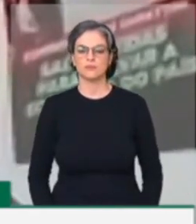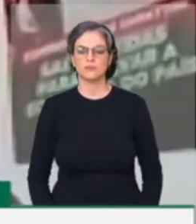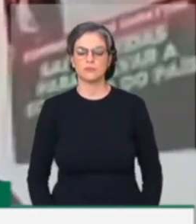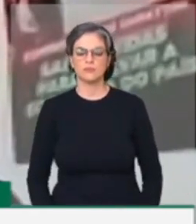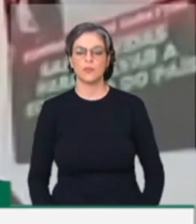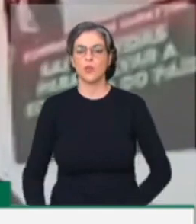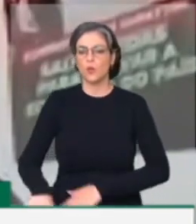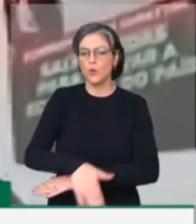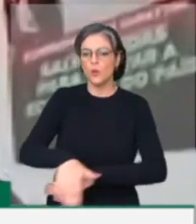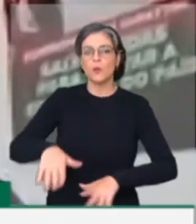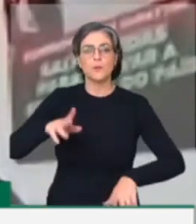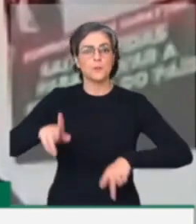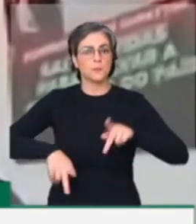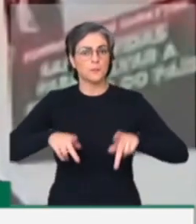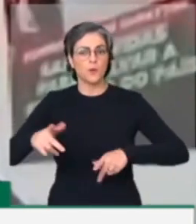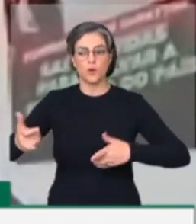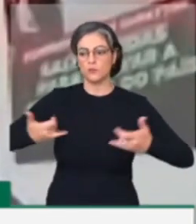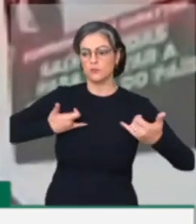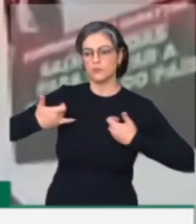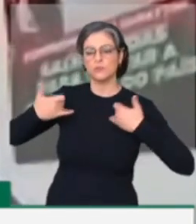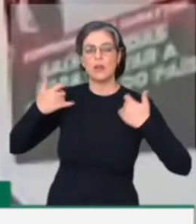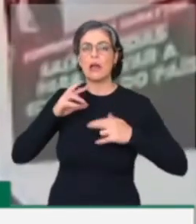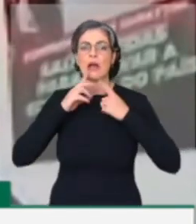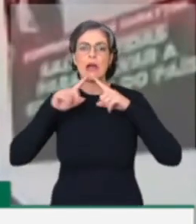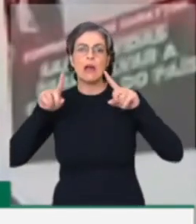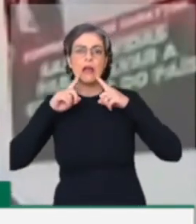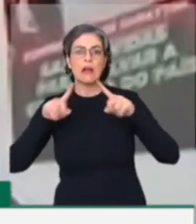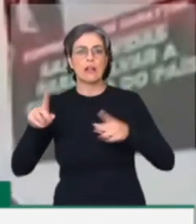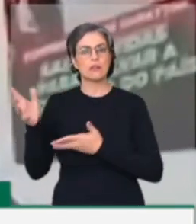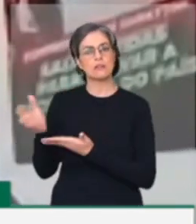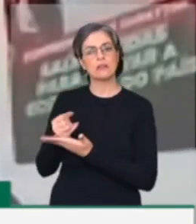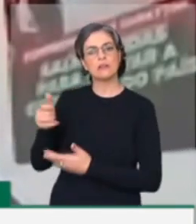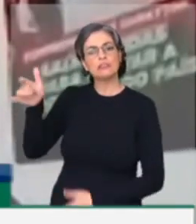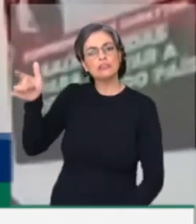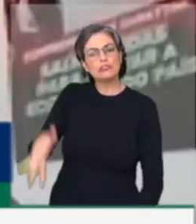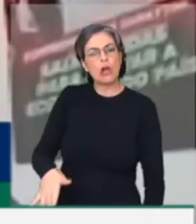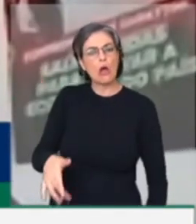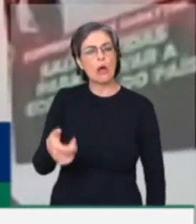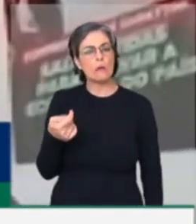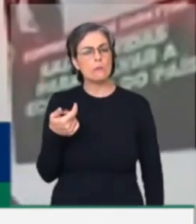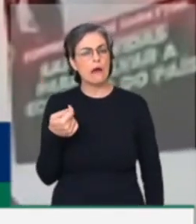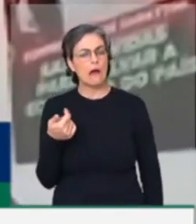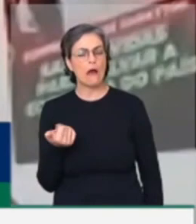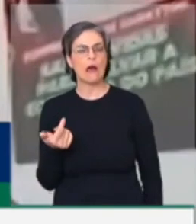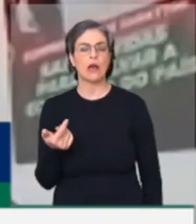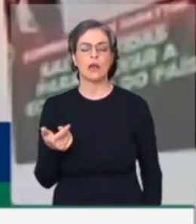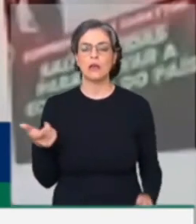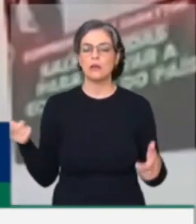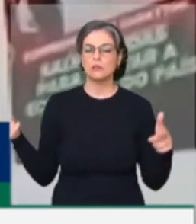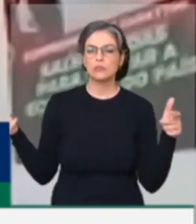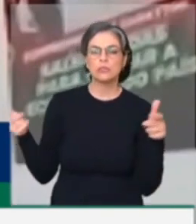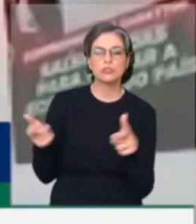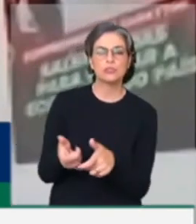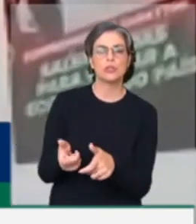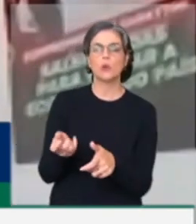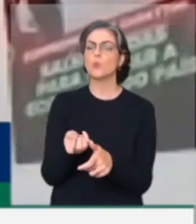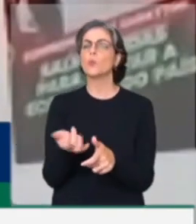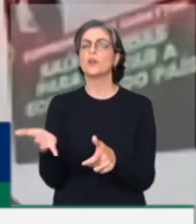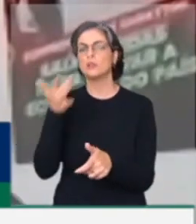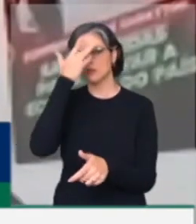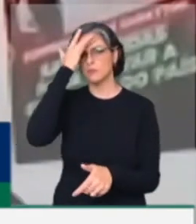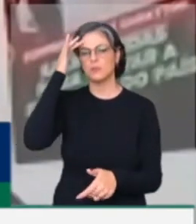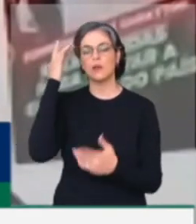reclamando desse auxílio miserável que está sendo distribuído para uma quantidade muito menor de